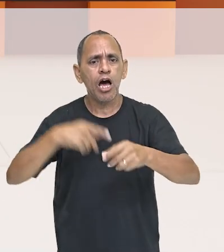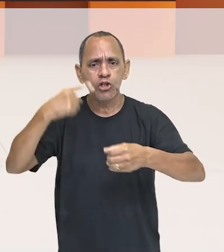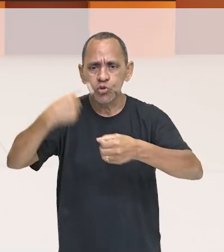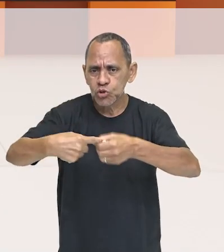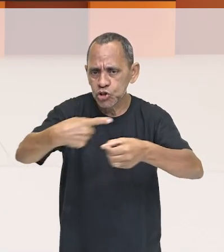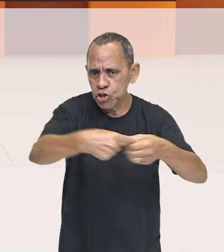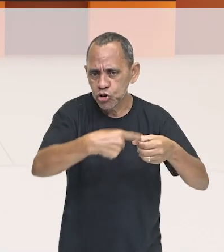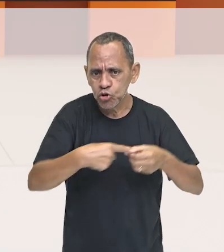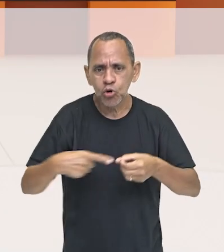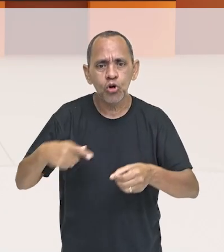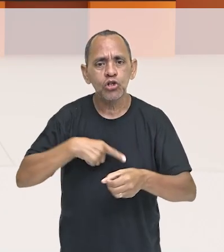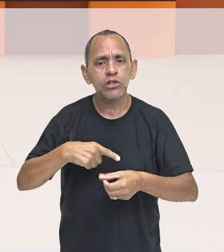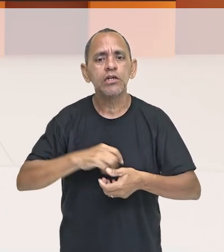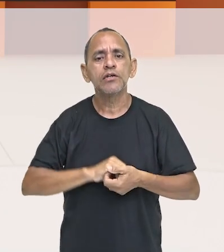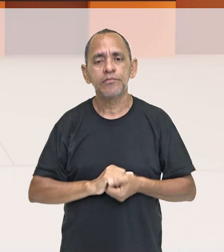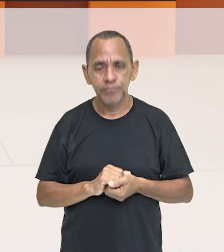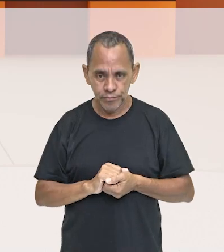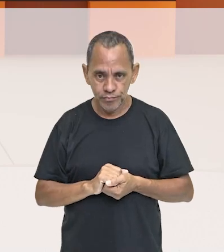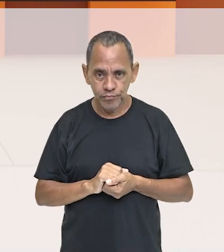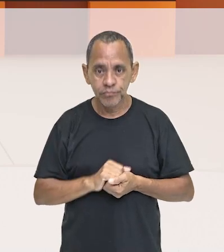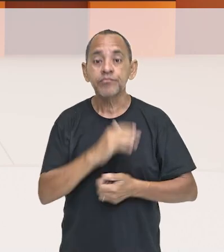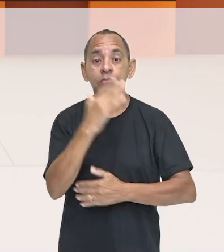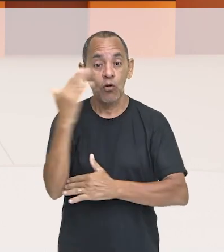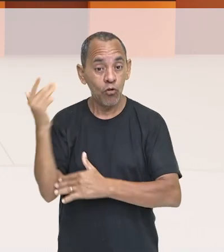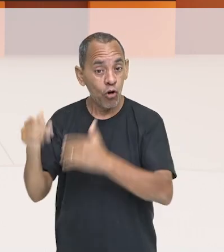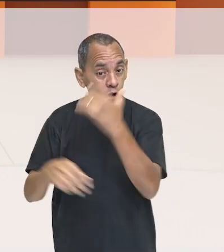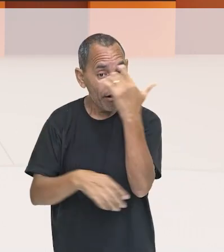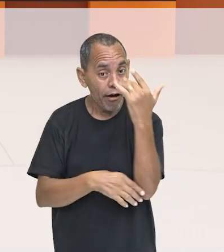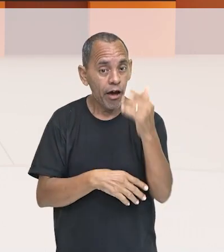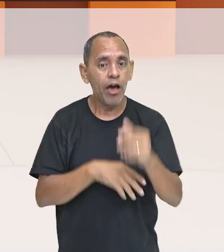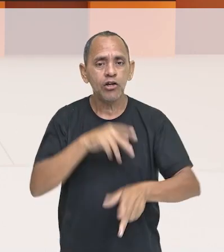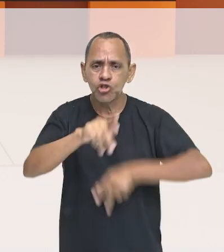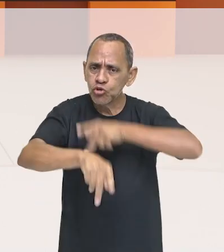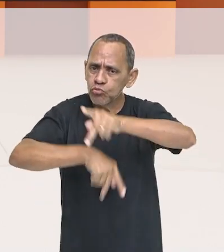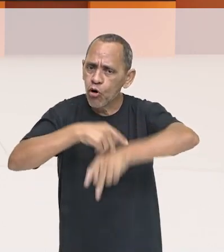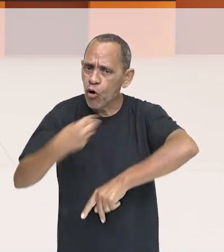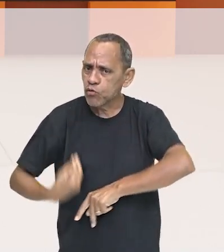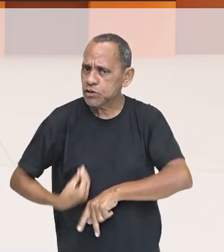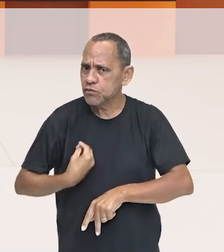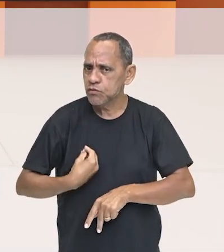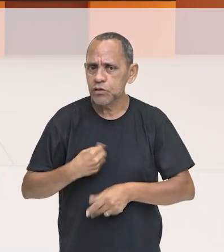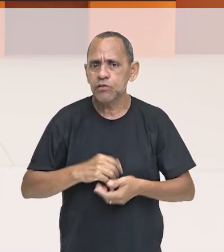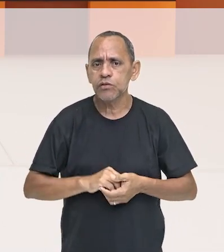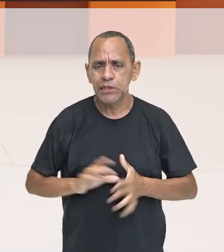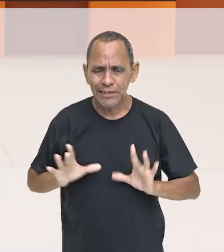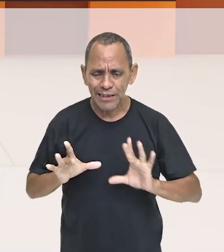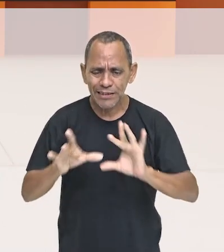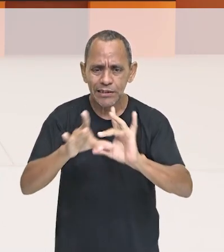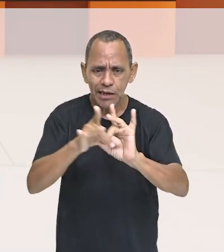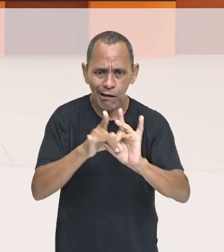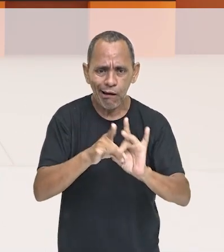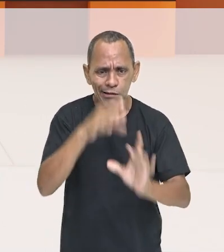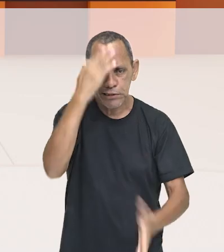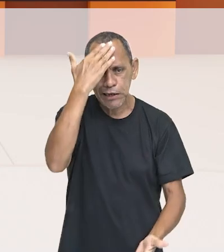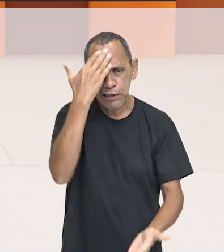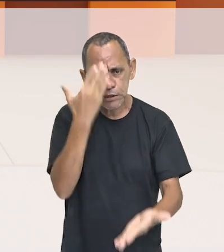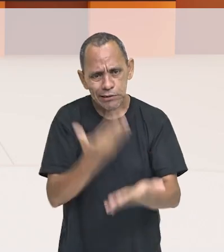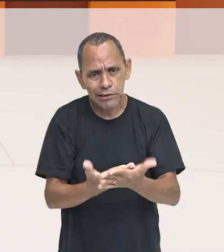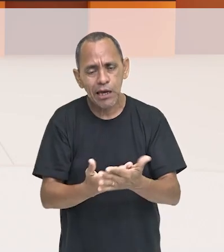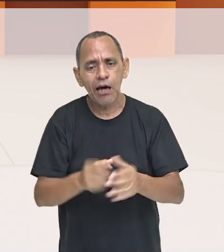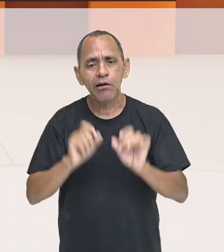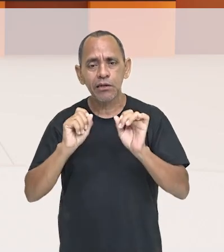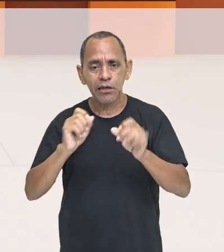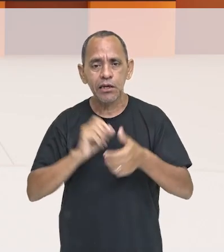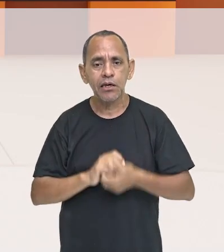formação cósmica dos povos da floresta está na relação que está implicada em crenças nos